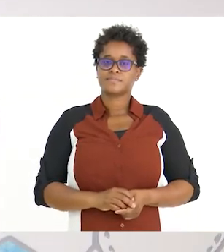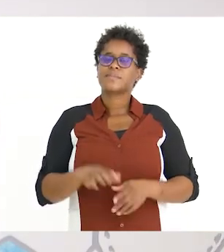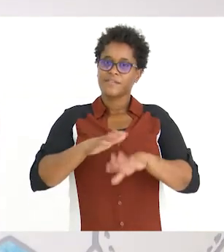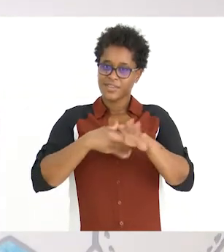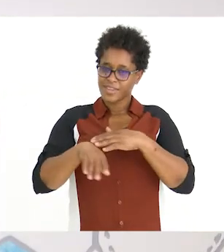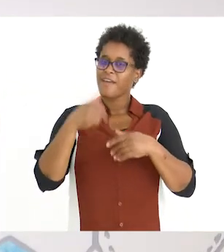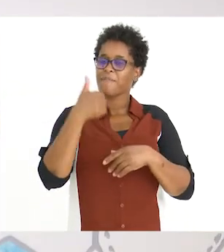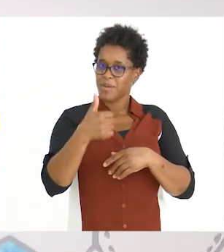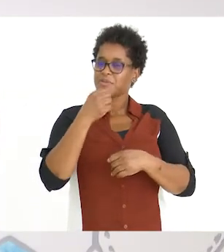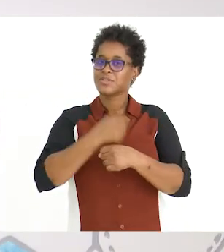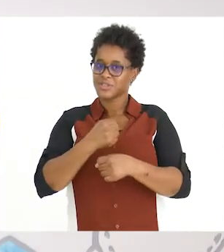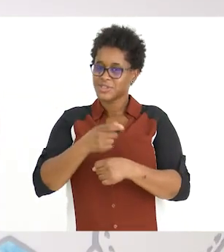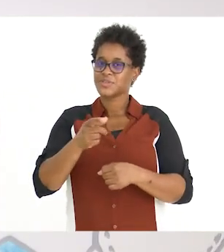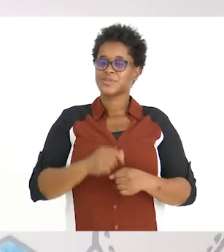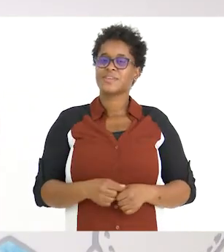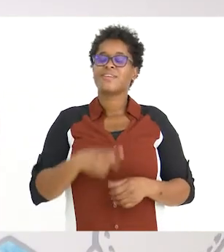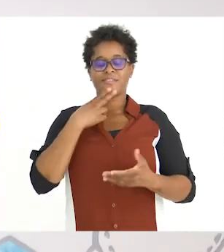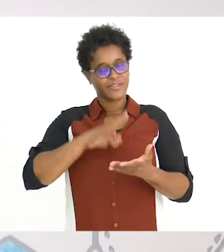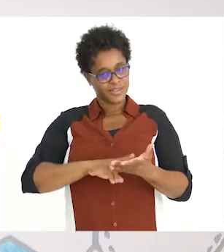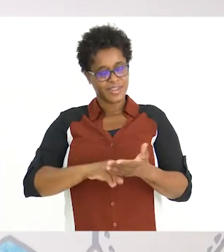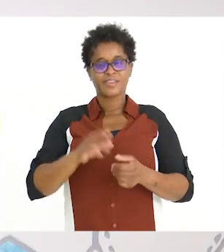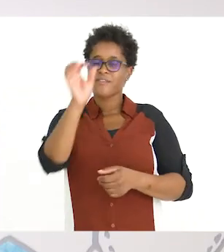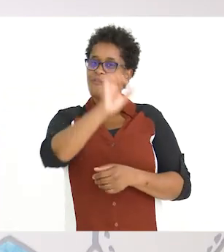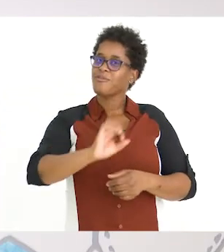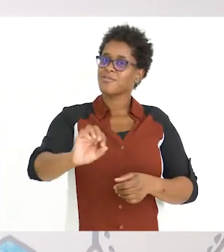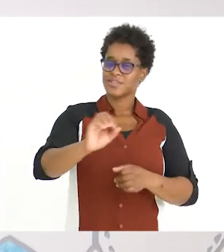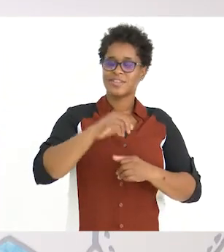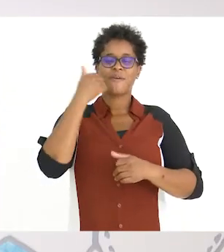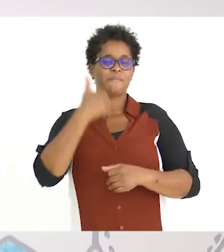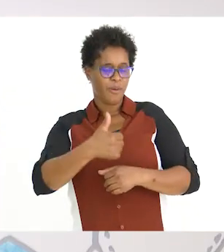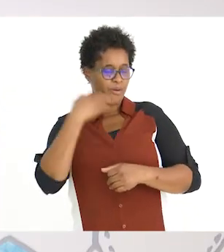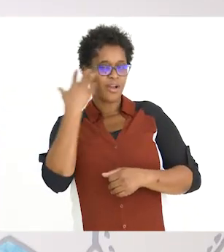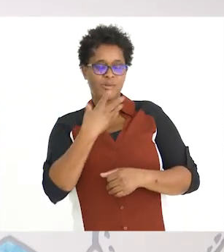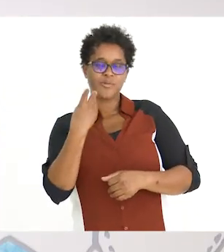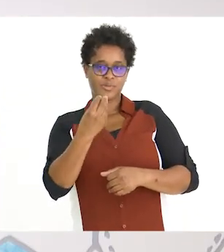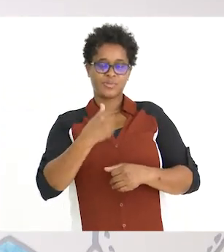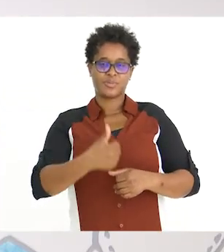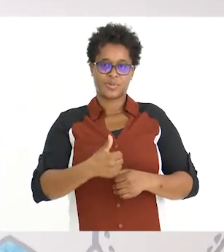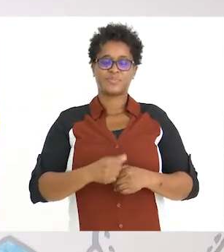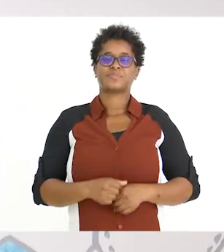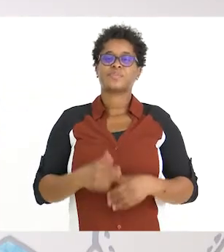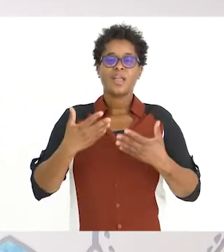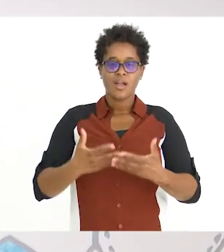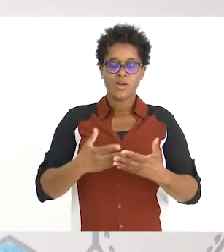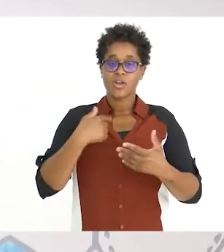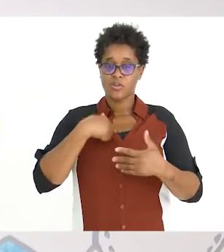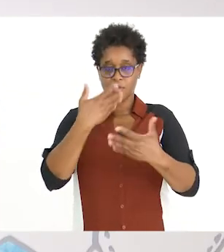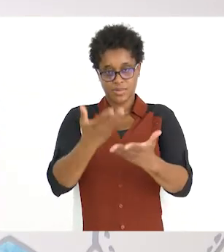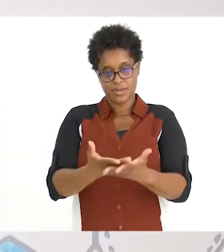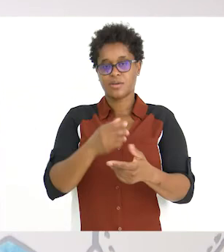Fizeram bem o exercício? Com certeza, vocês são bons alunos. Agora, vou